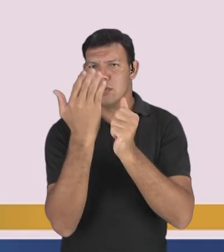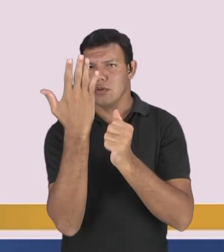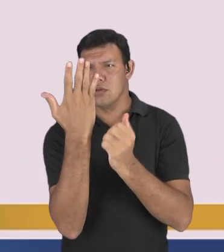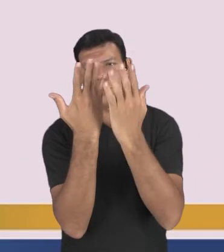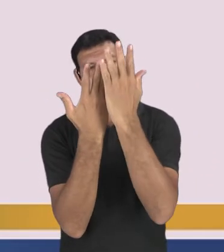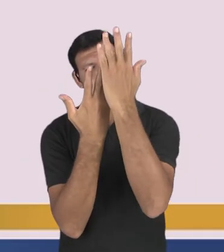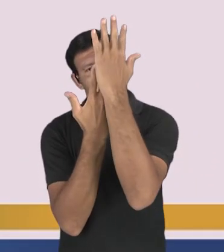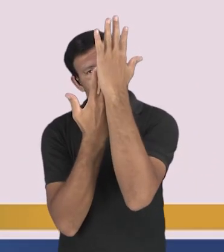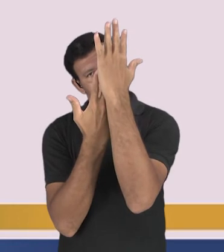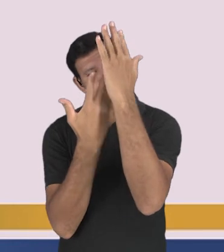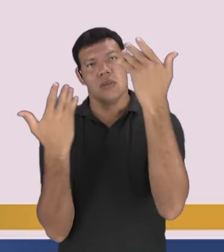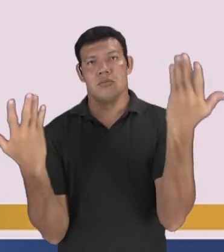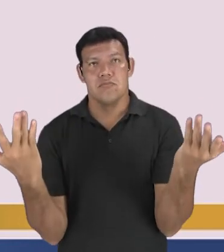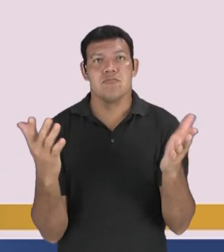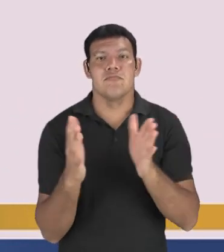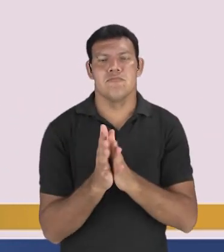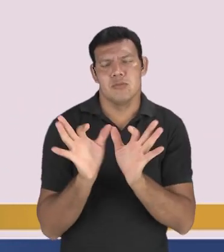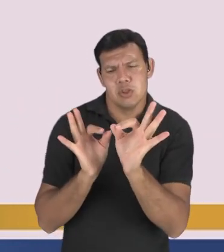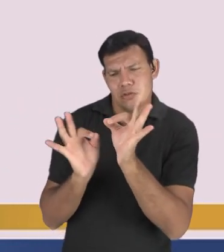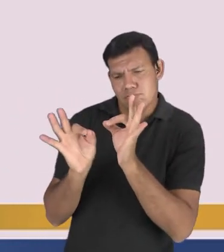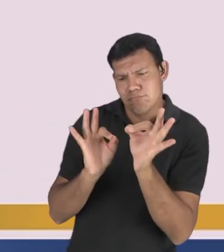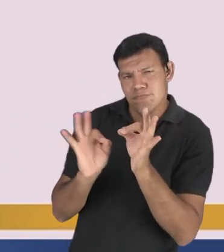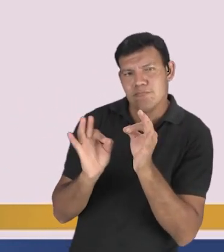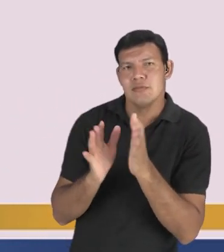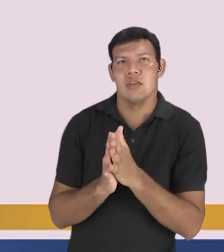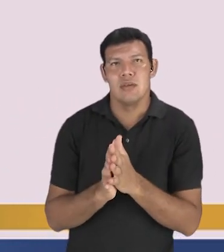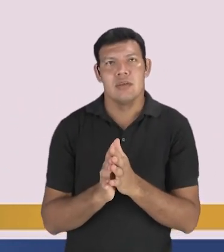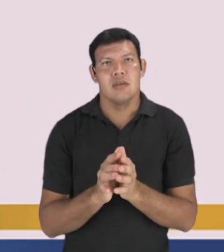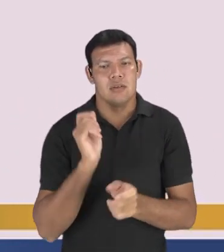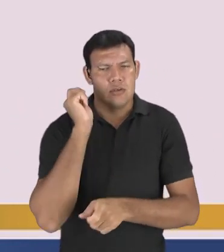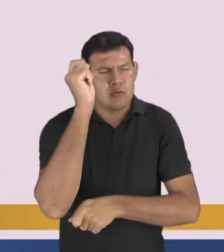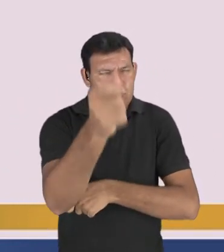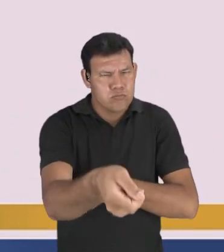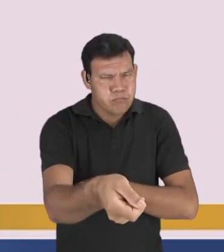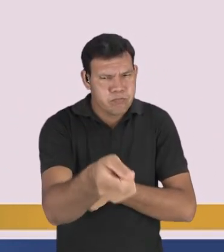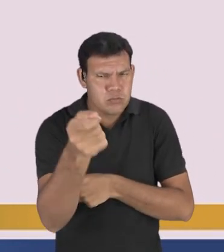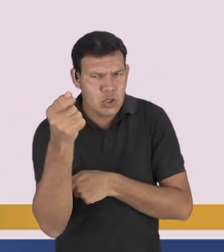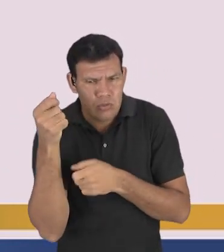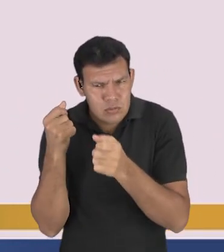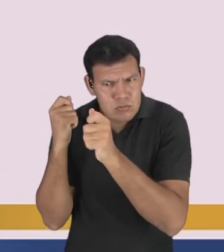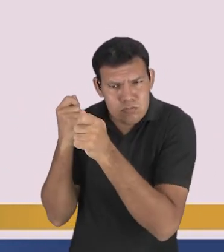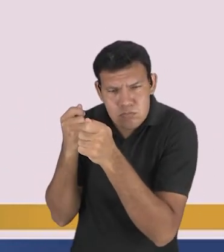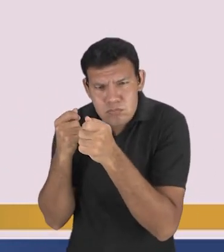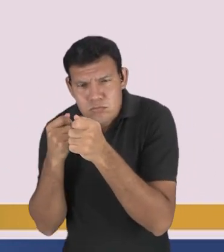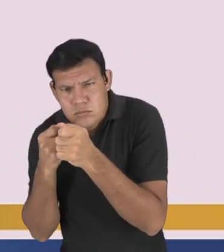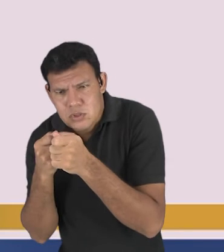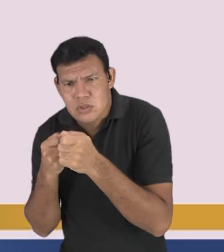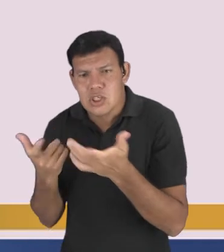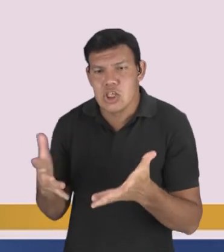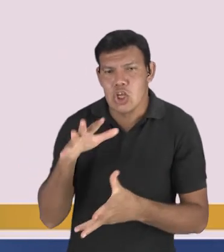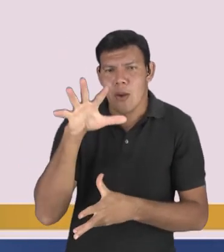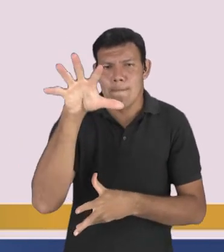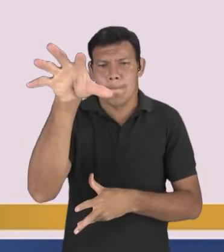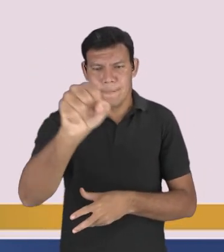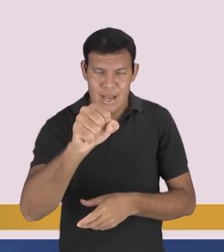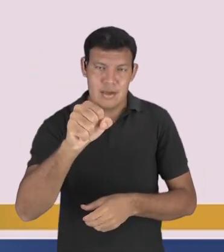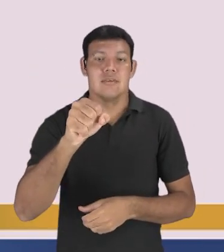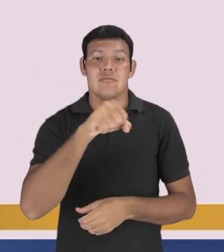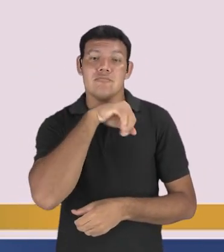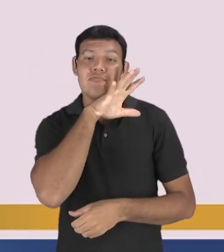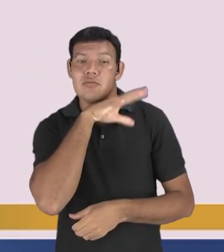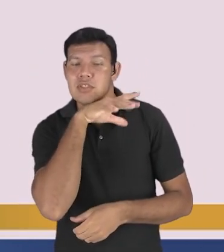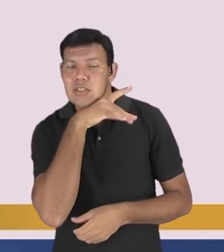ser passivos de punição. Elas são só usadas em rituais. E nesse vídeo você também pode observar